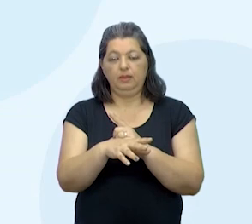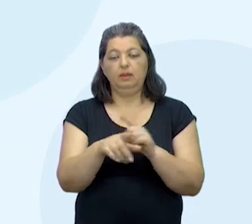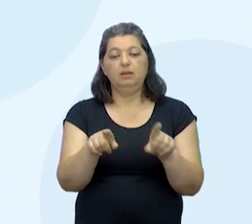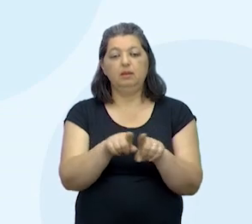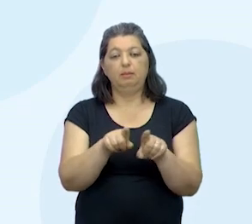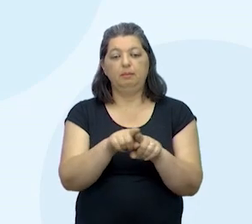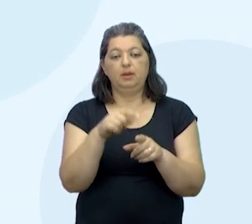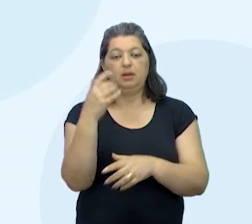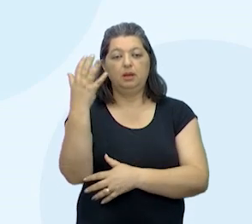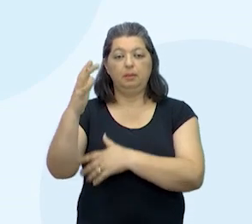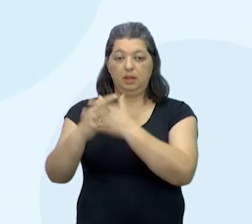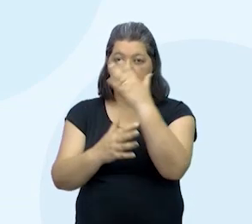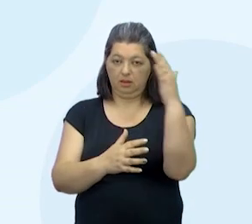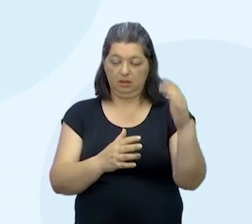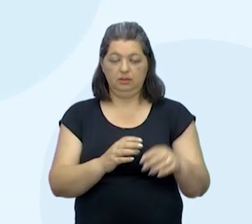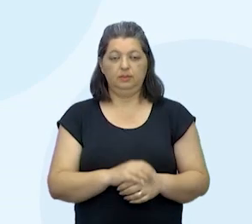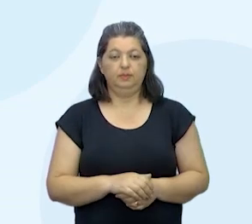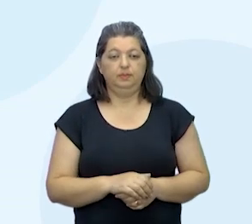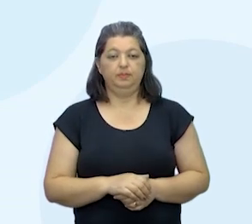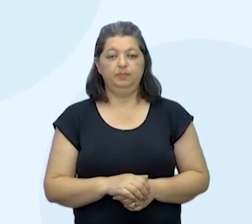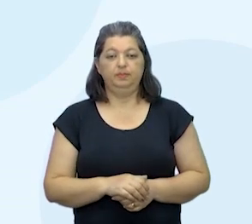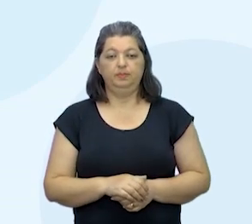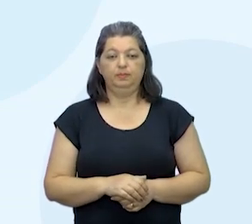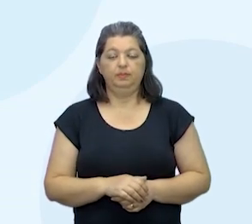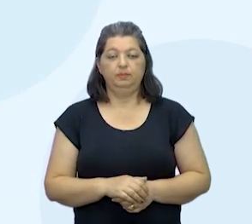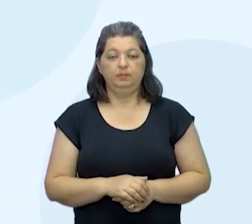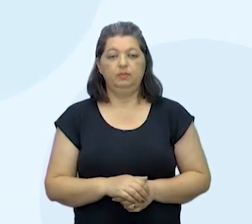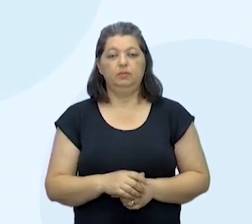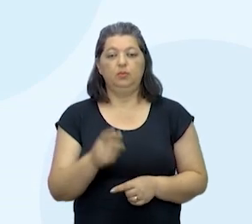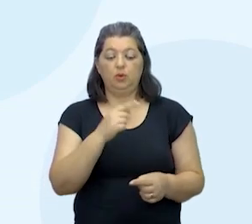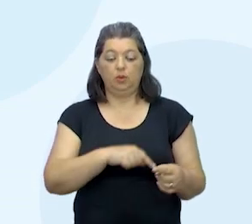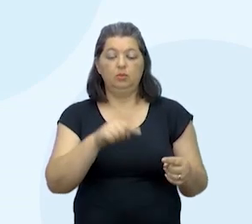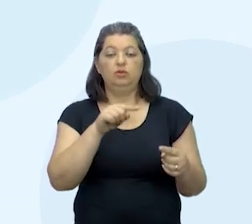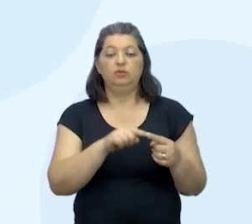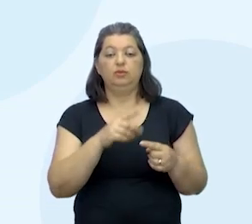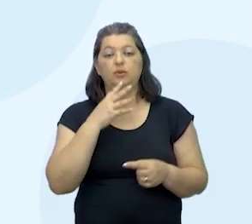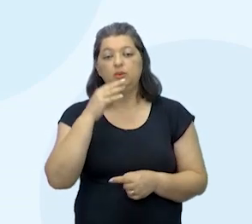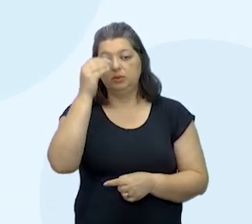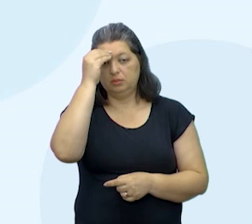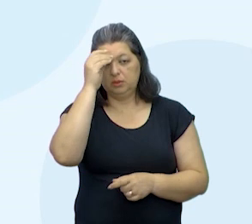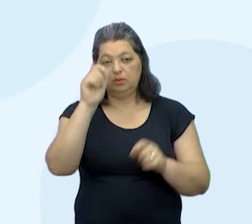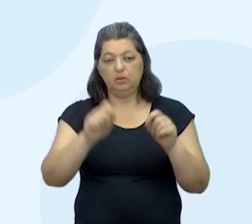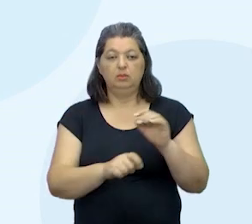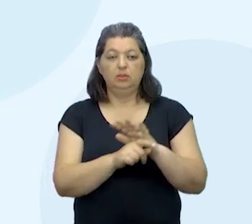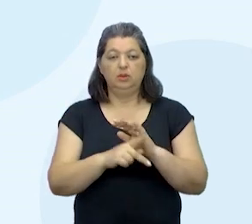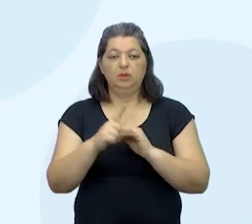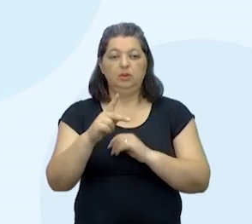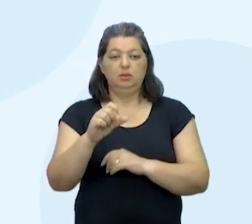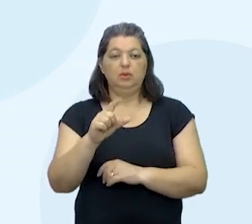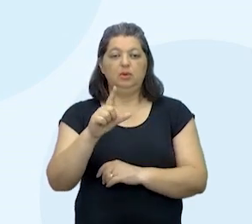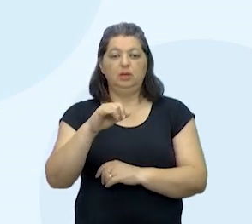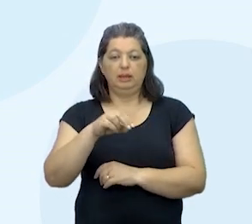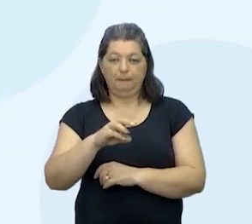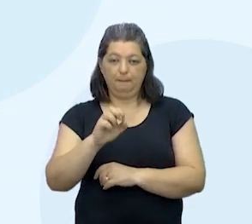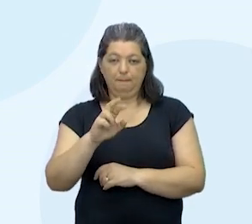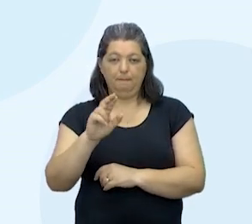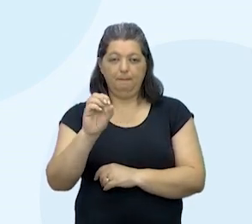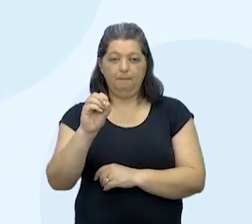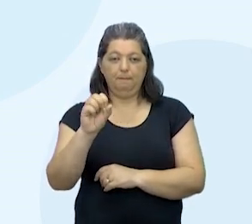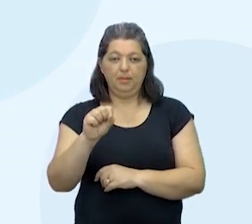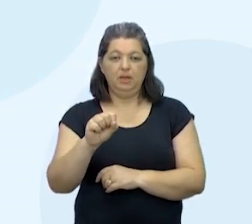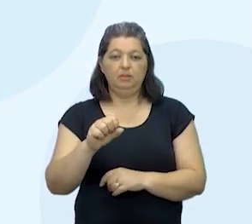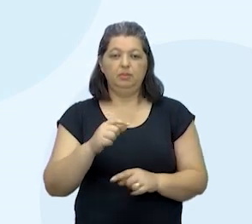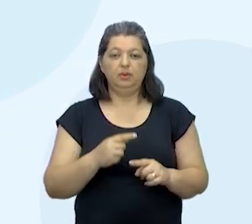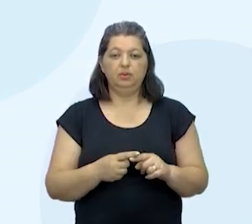ambientais. O nosso objeto de conhecimento são os polímeros, tá? No cotidiano, a produção dos